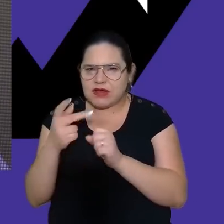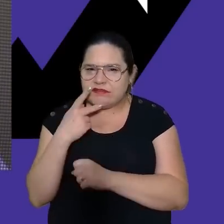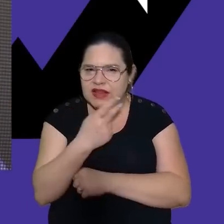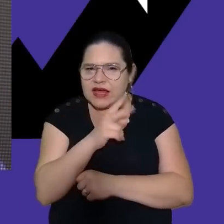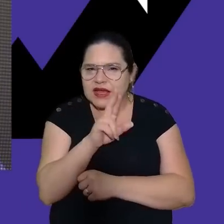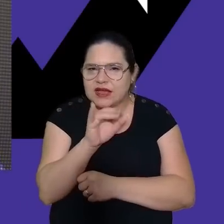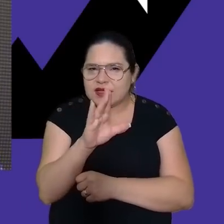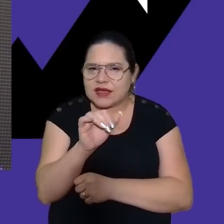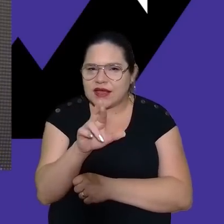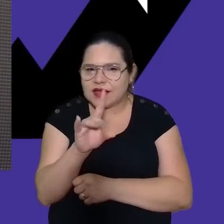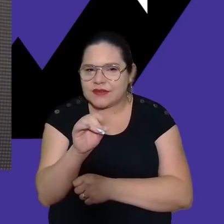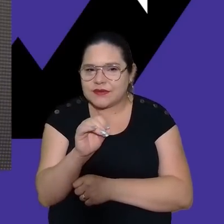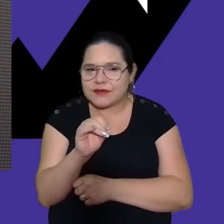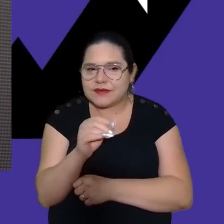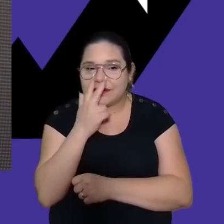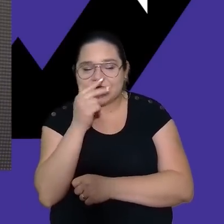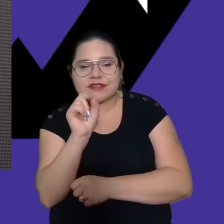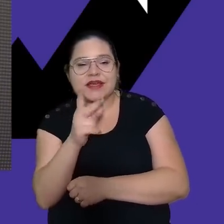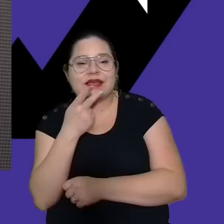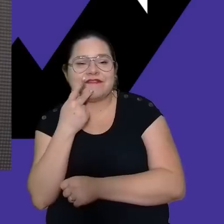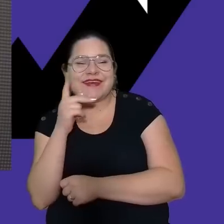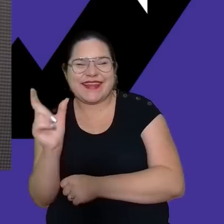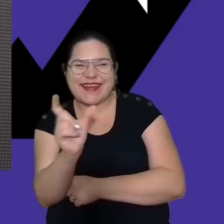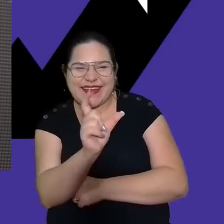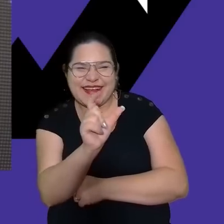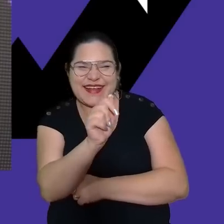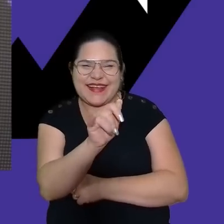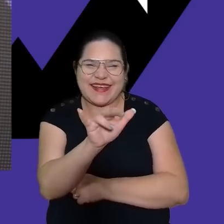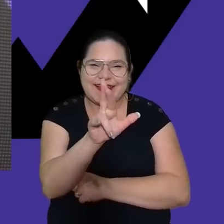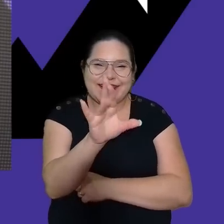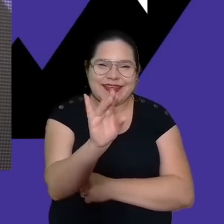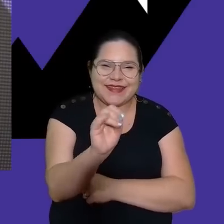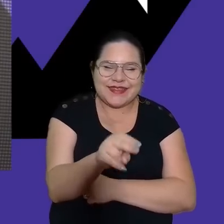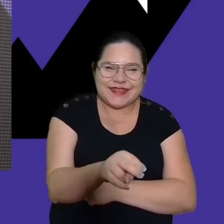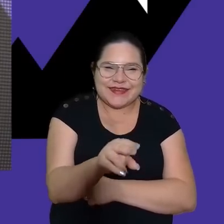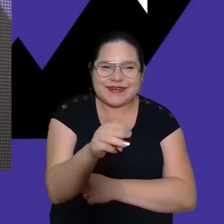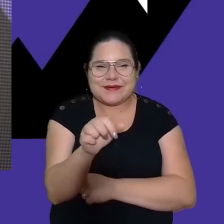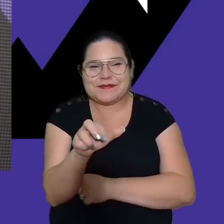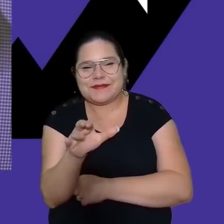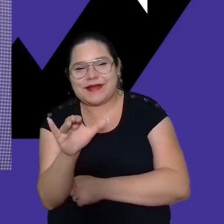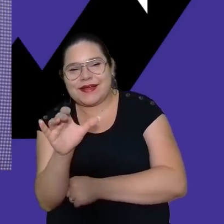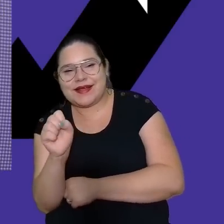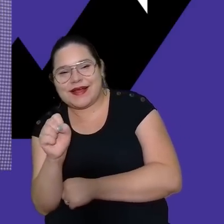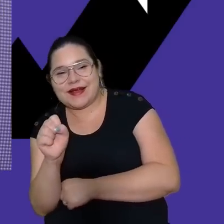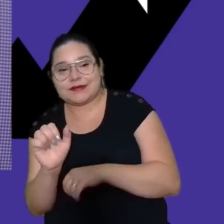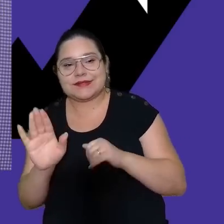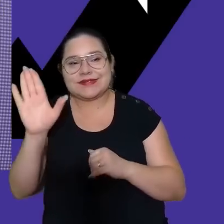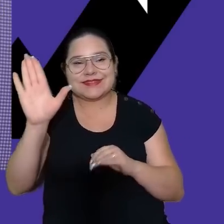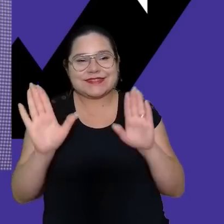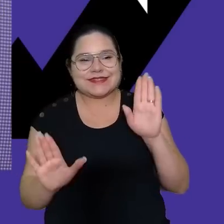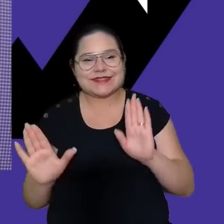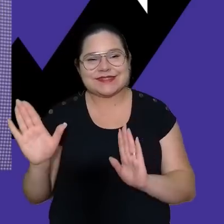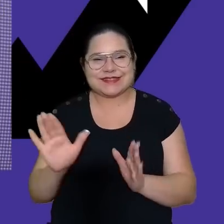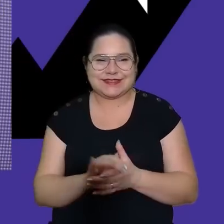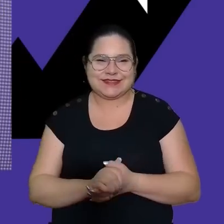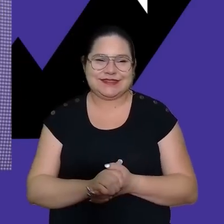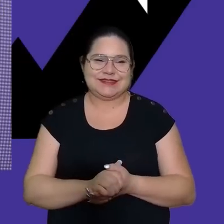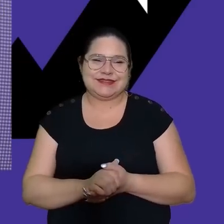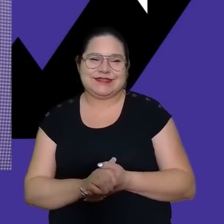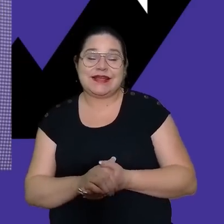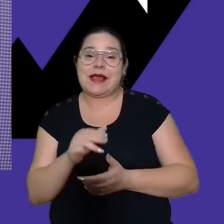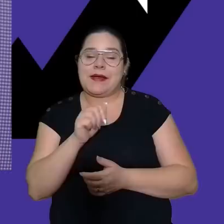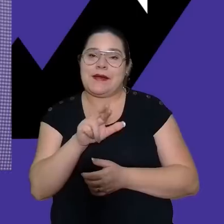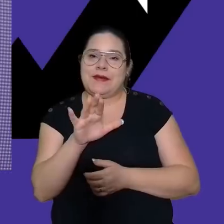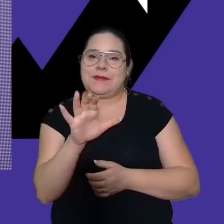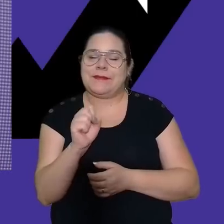Ayrton, eu não sei quem quer pegar a palavra agora, se é Ayrton, se é Marcos. Marcos levantou a mão ali. O Marcos levantou a mão, pode